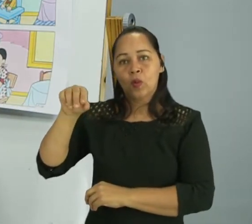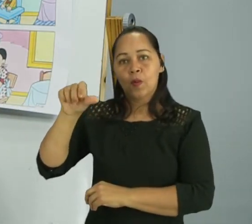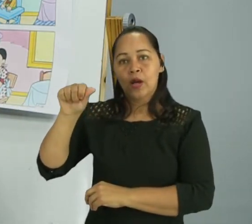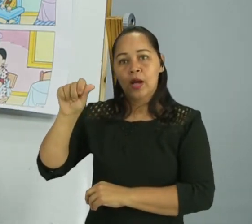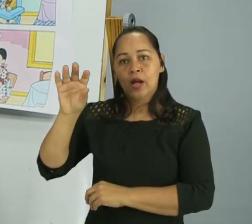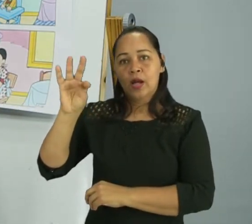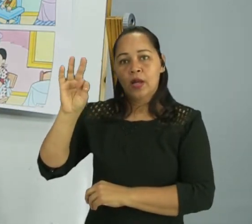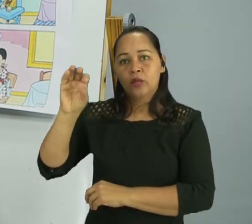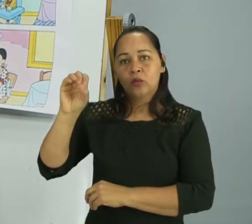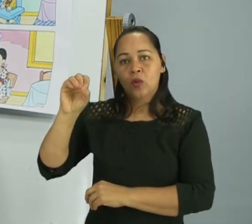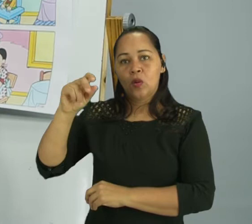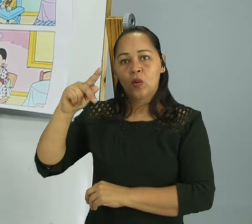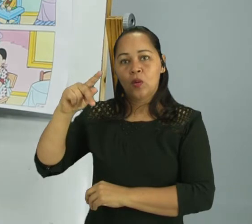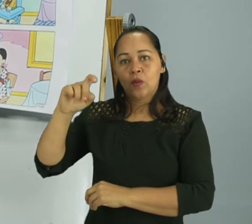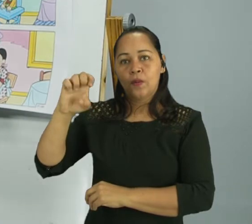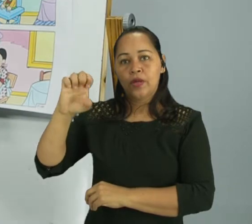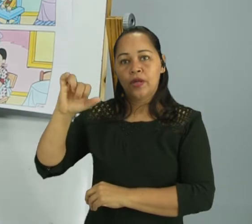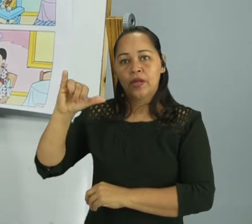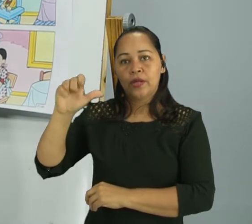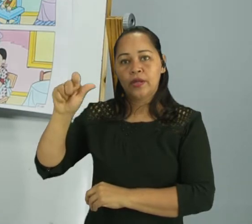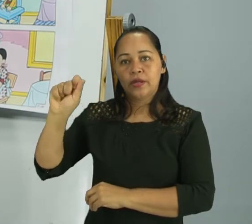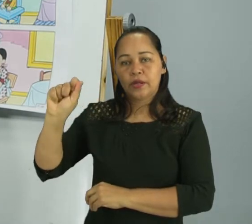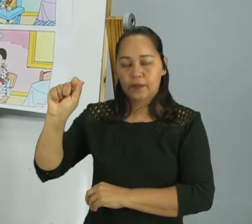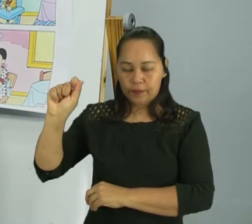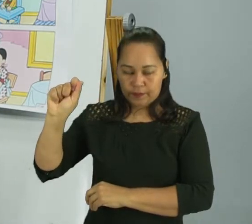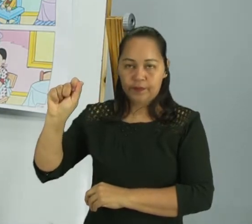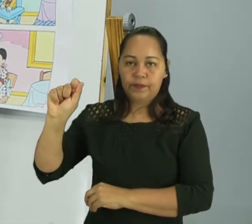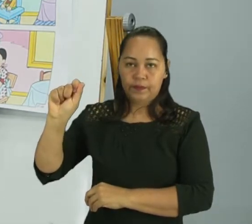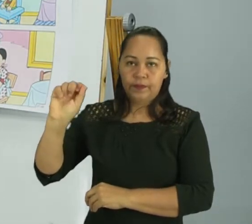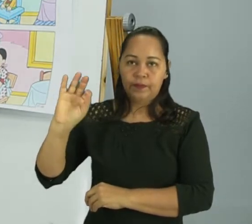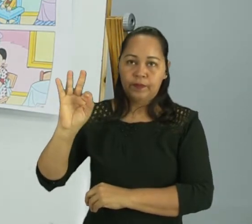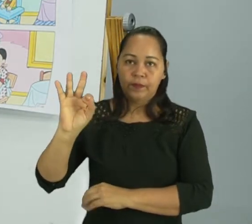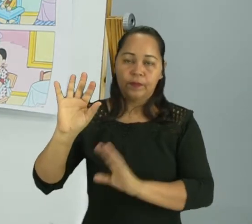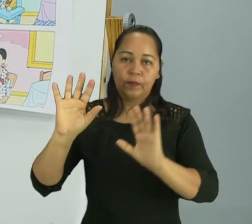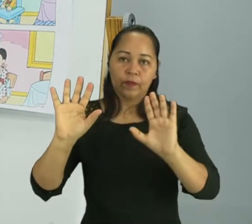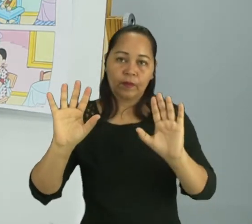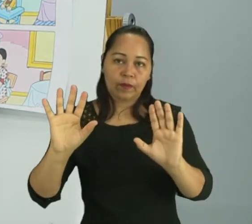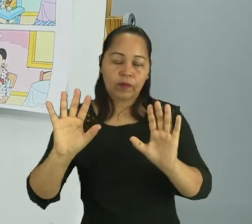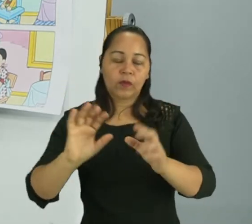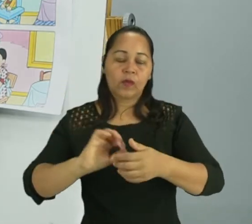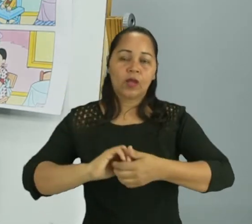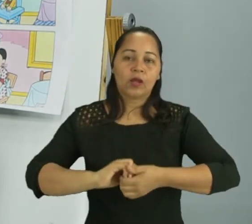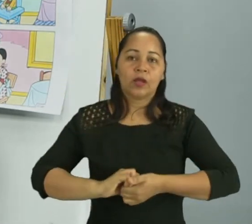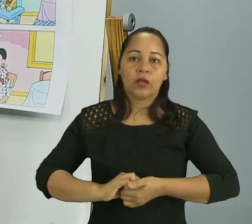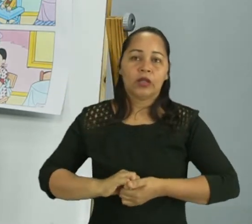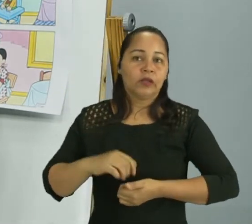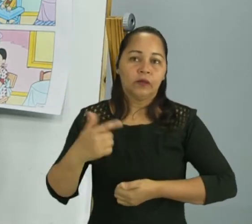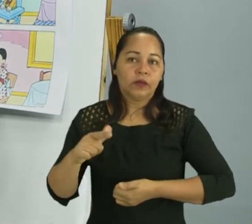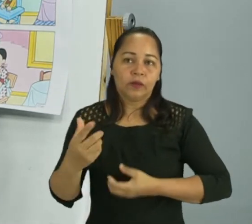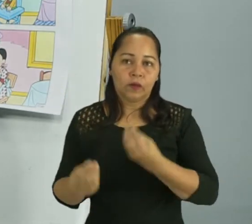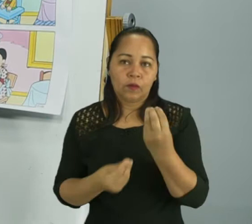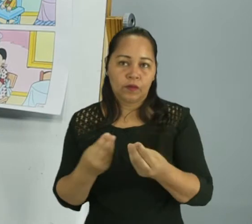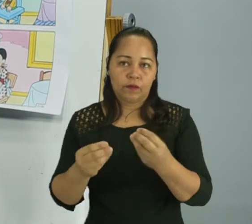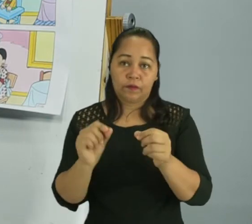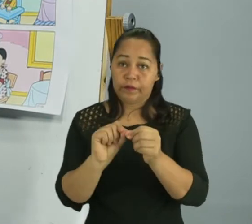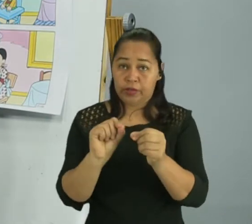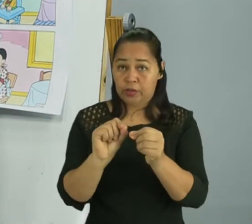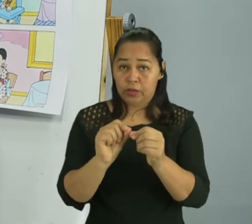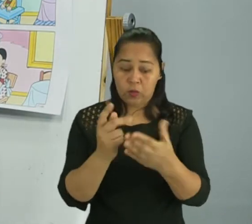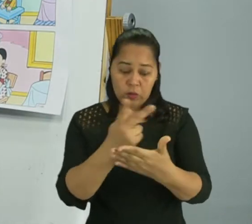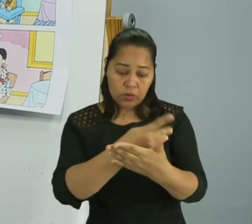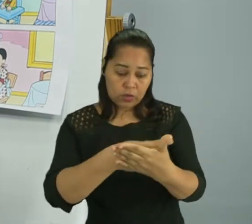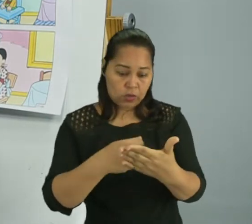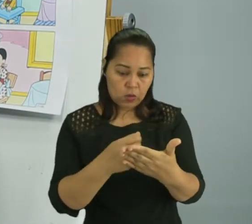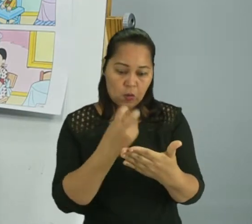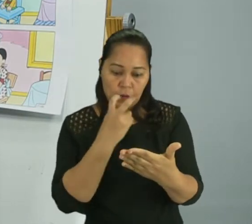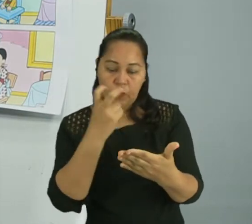gibi, na escrita, não tem como fazer som. Não tem como emitir o som. E se vocês observarem,